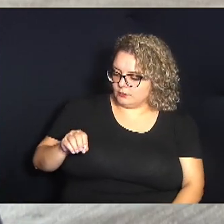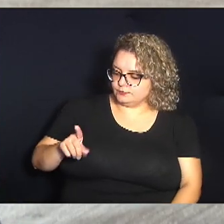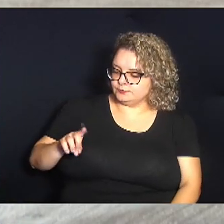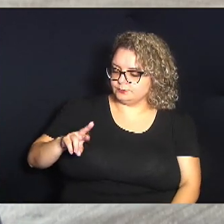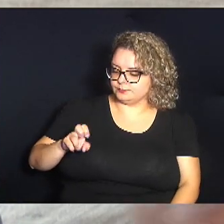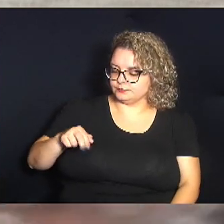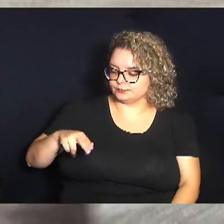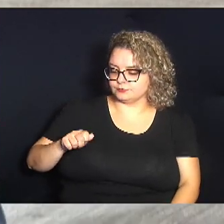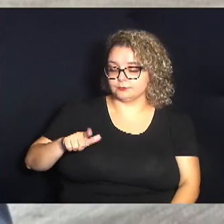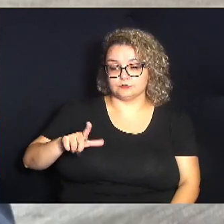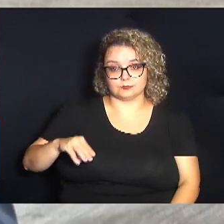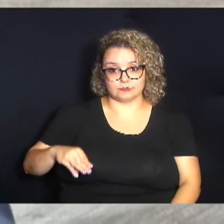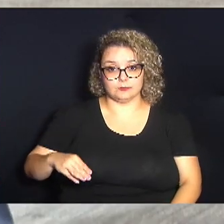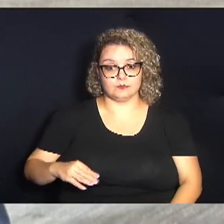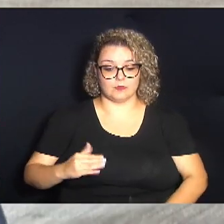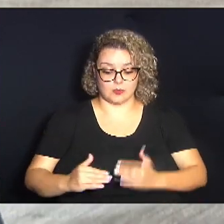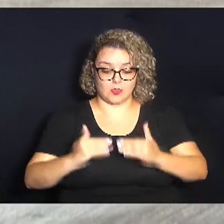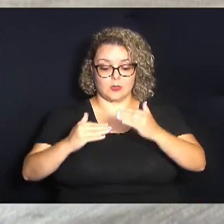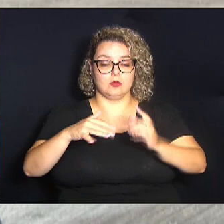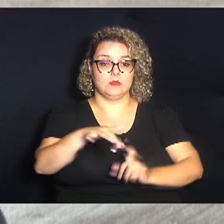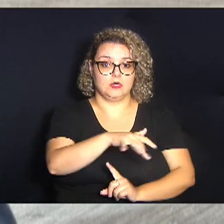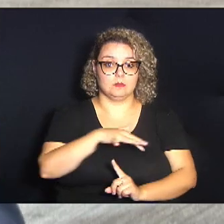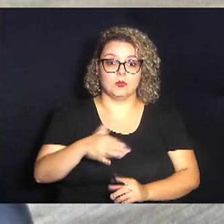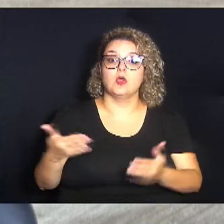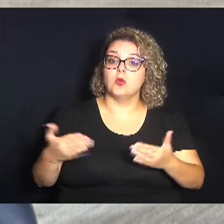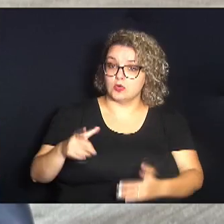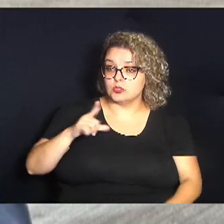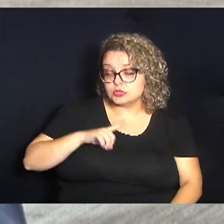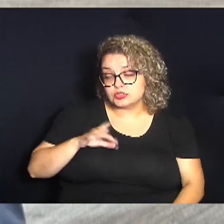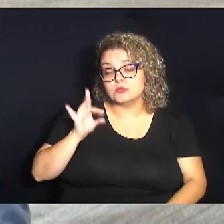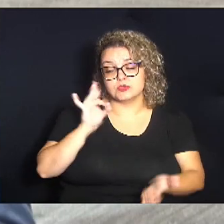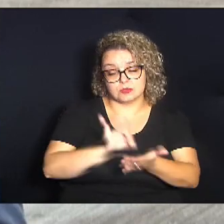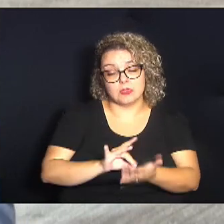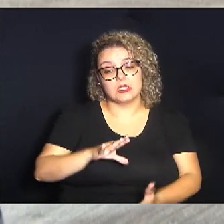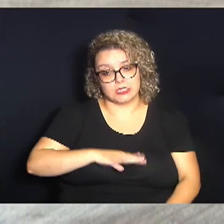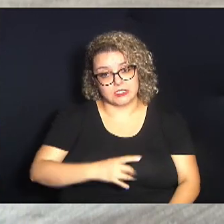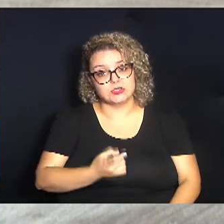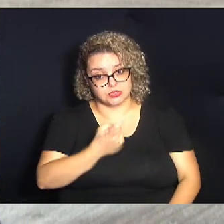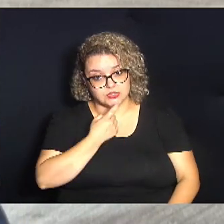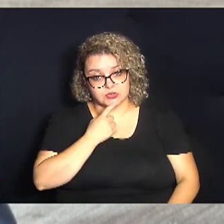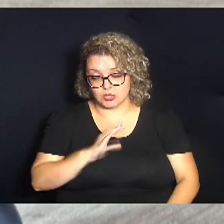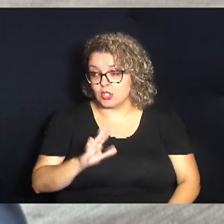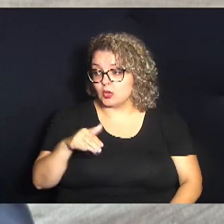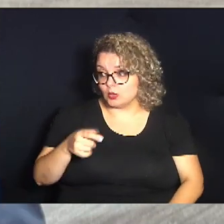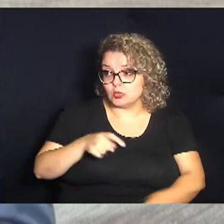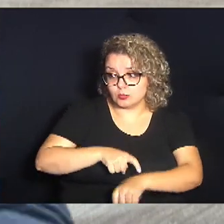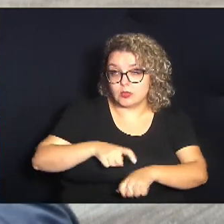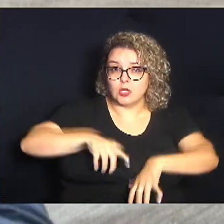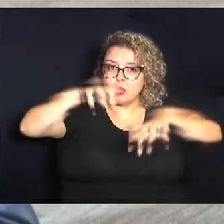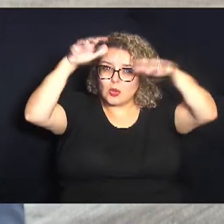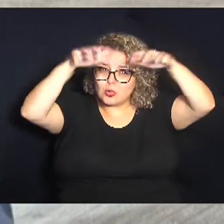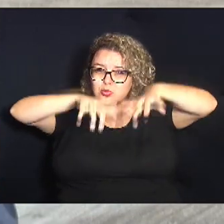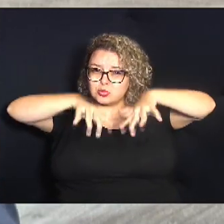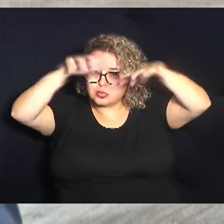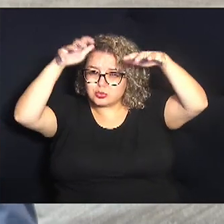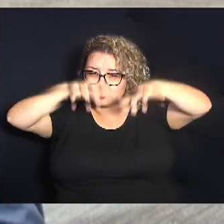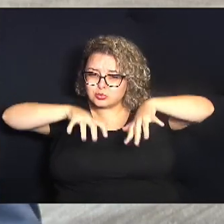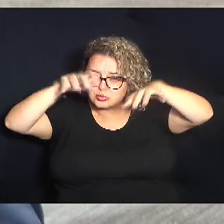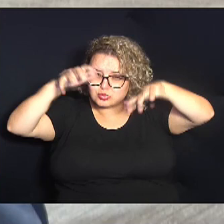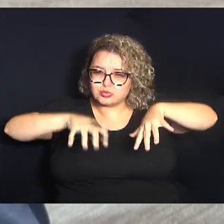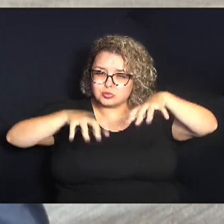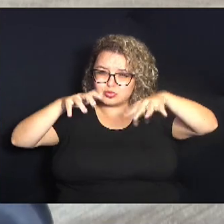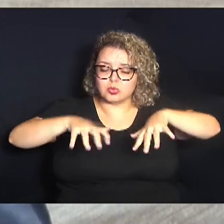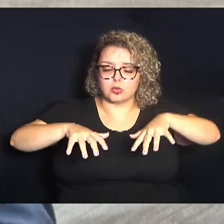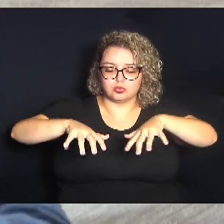recuperação ambiental. Hoje nós temos uma realidade na cidade de Campinas, quando do período das chuvas,